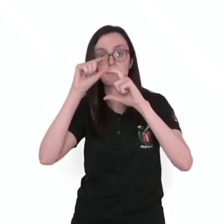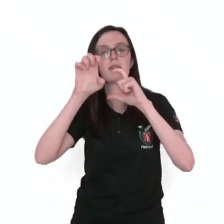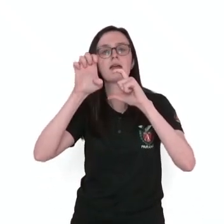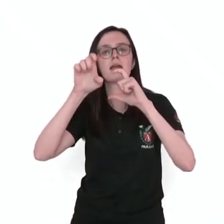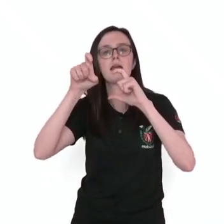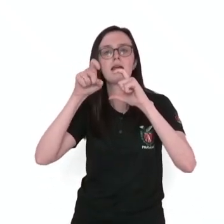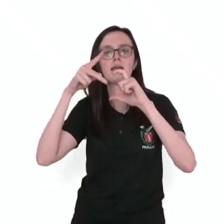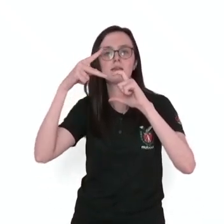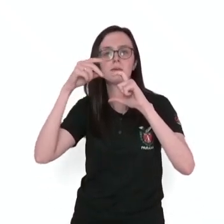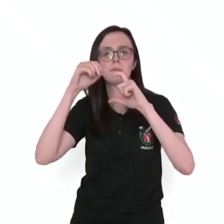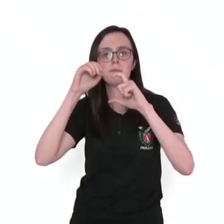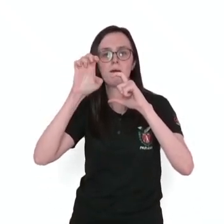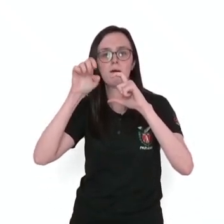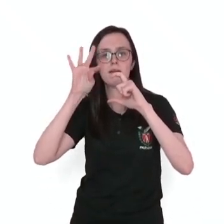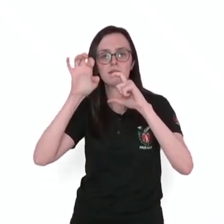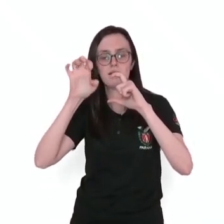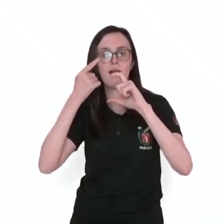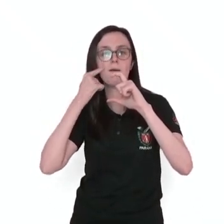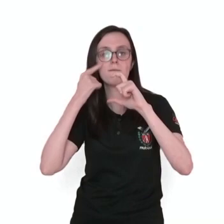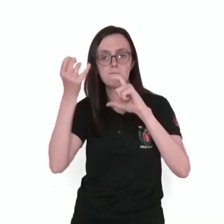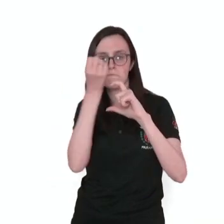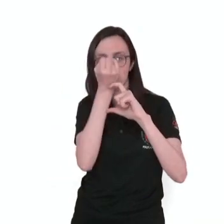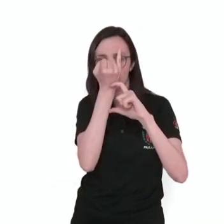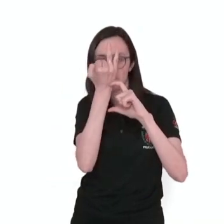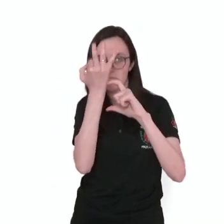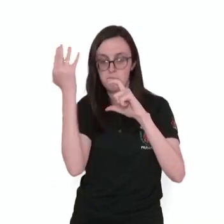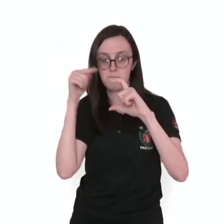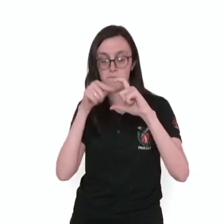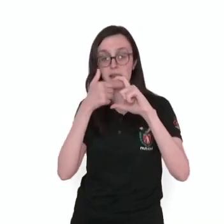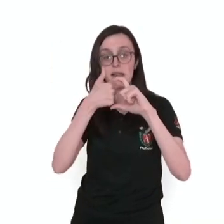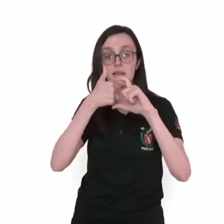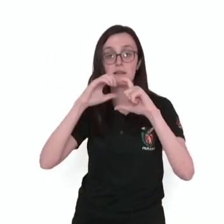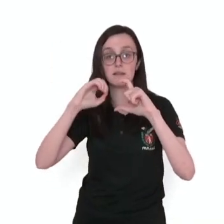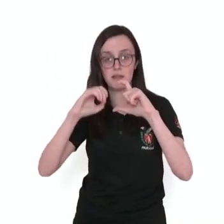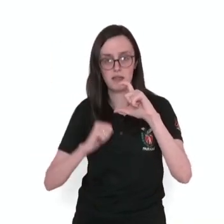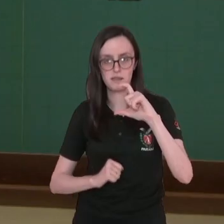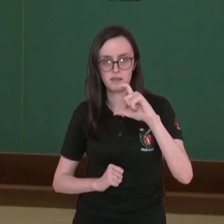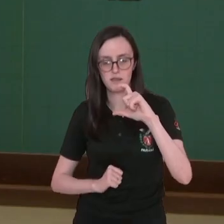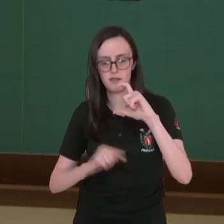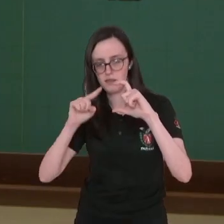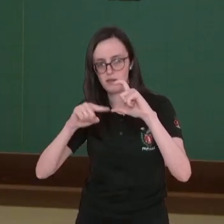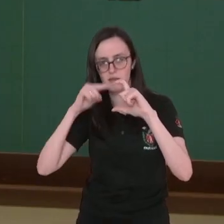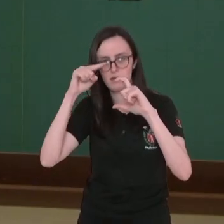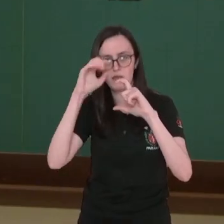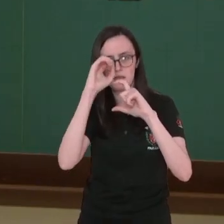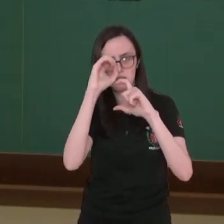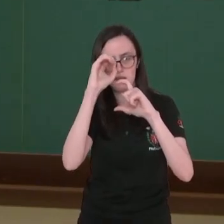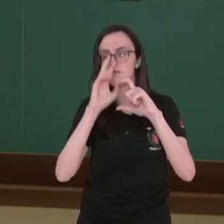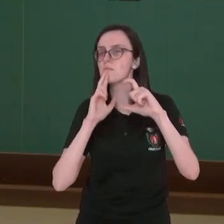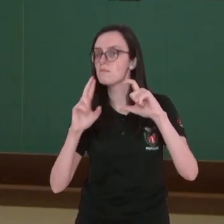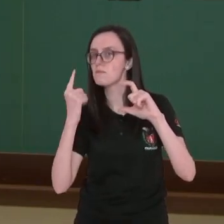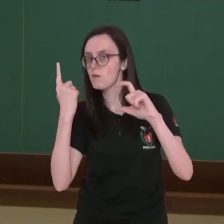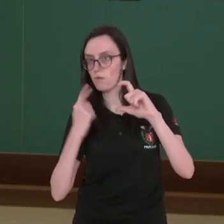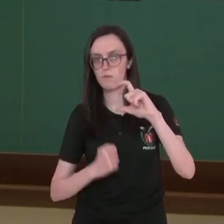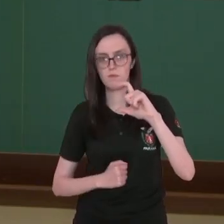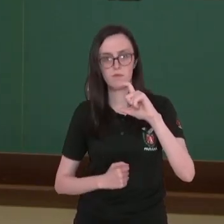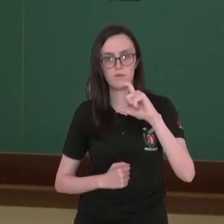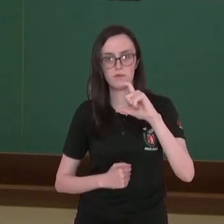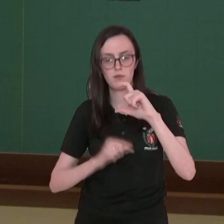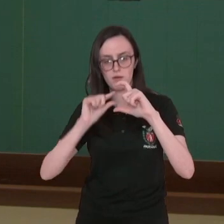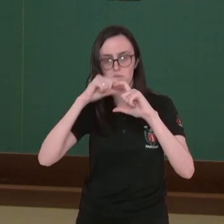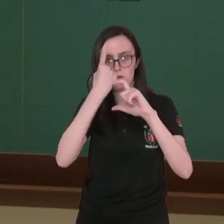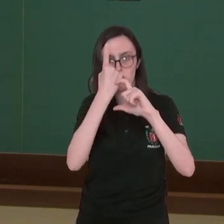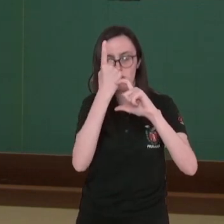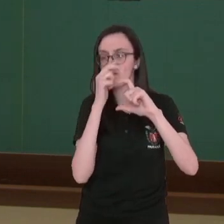expoentes. Então, tenho potências de base 10. 10 elevado a 0 é 1. 10 elevado a 1